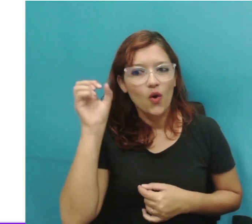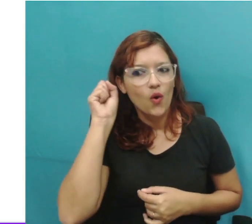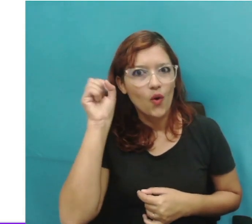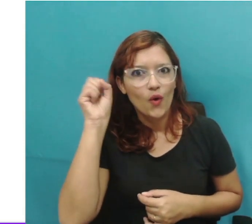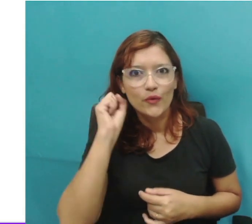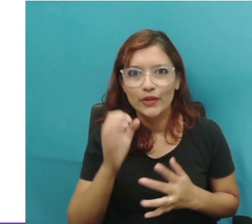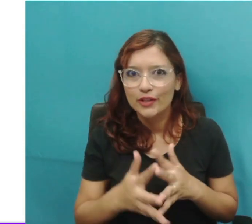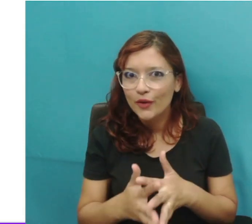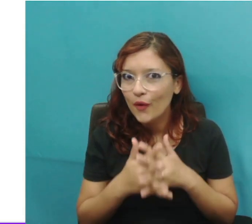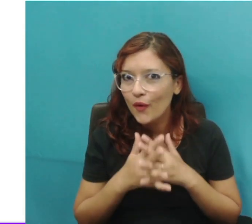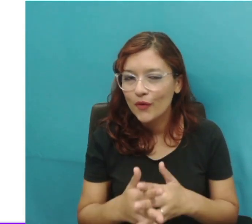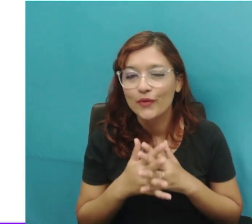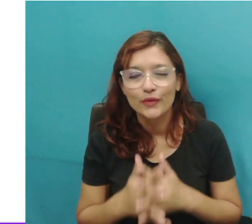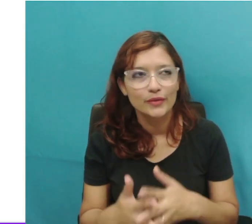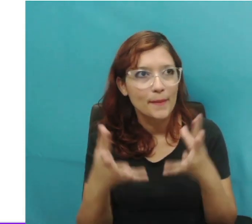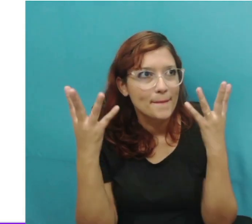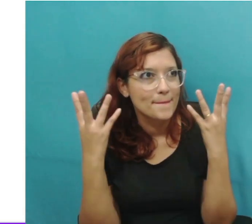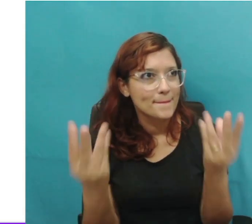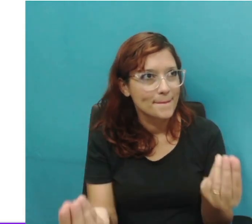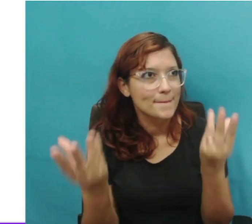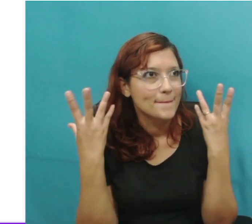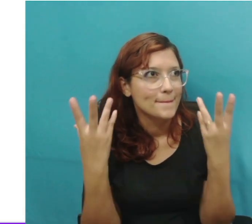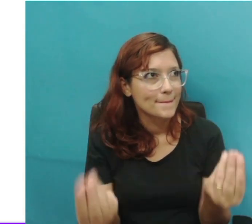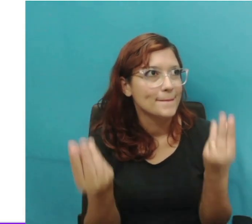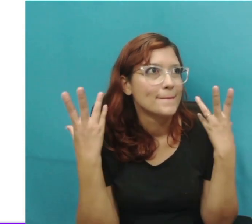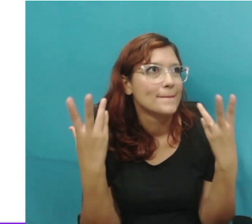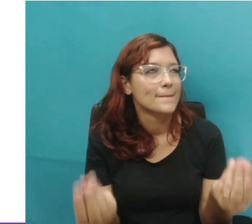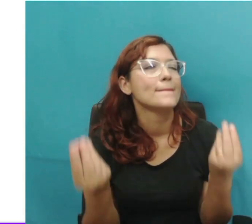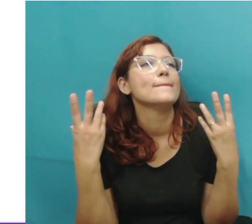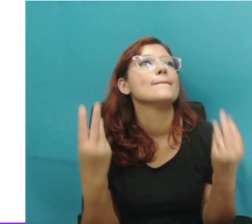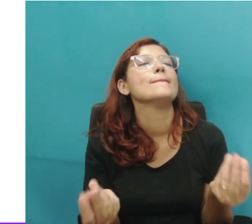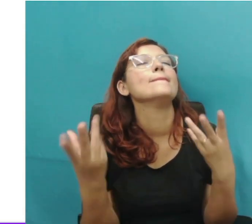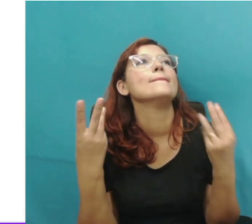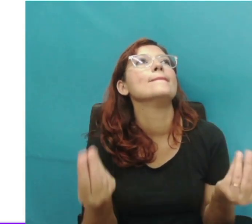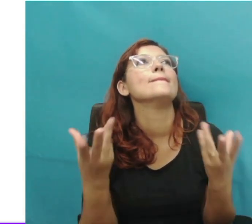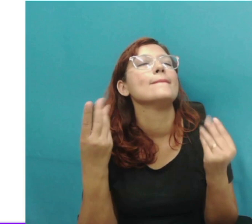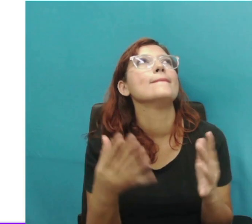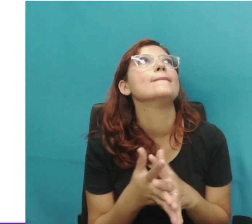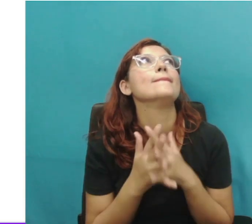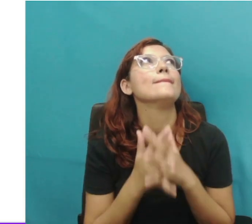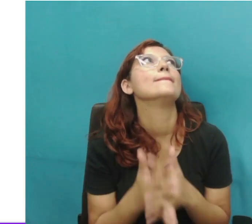Então, um aviso. Os ouvintes confundem